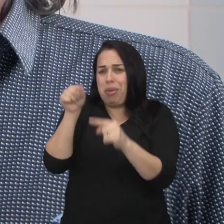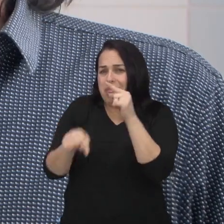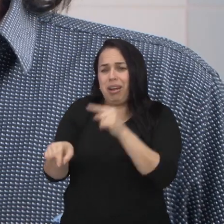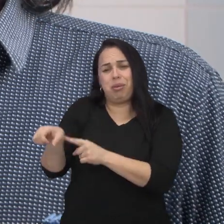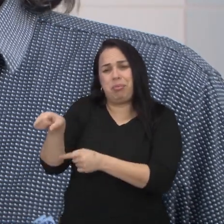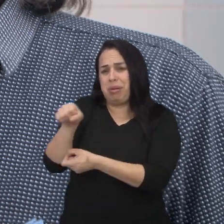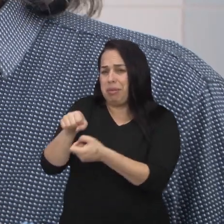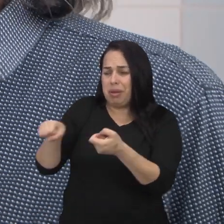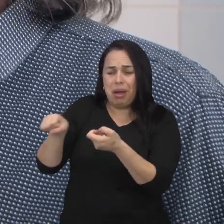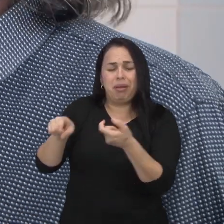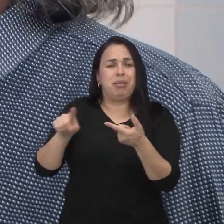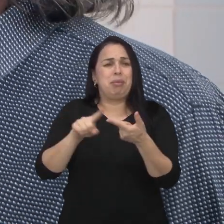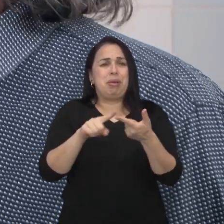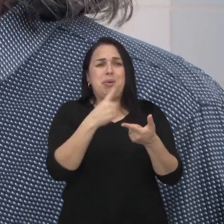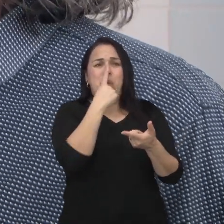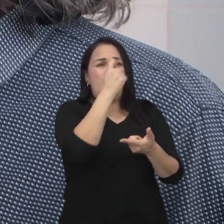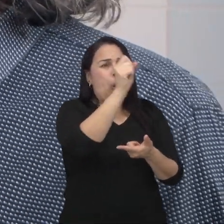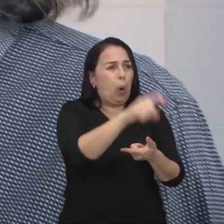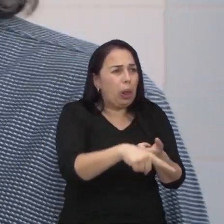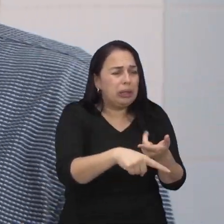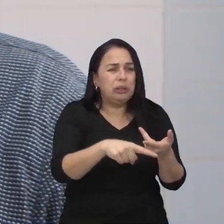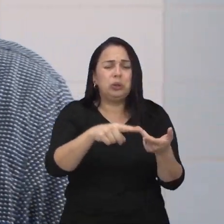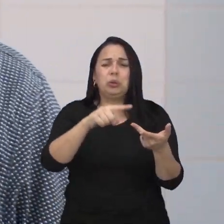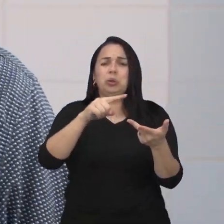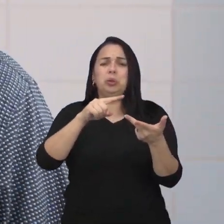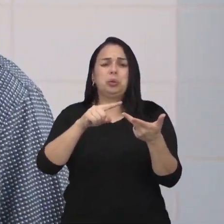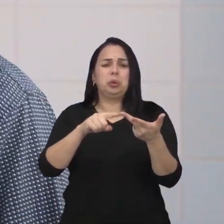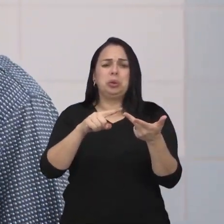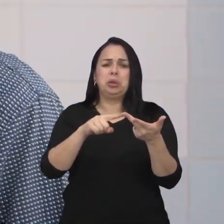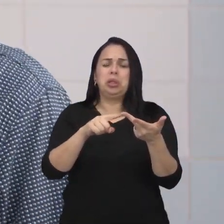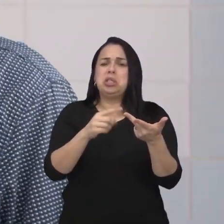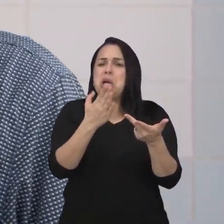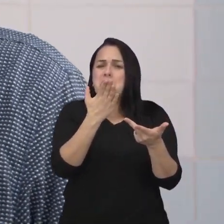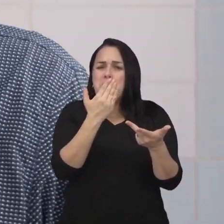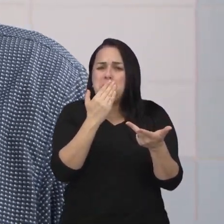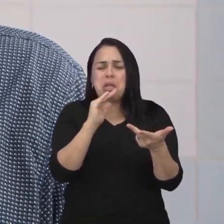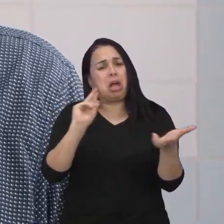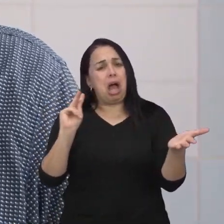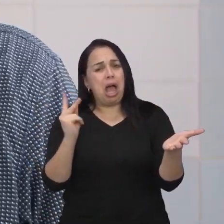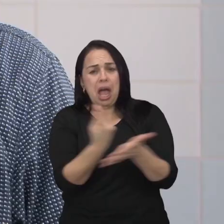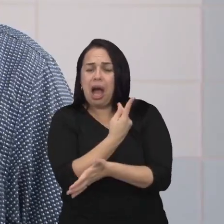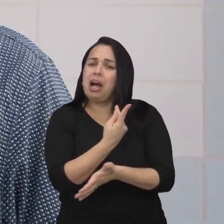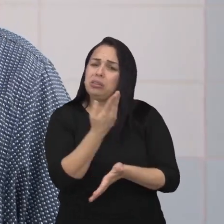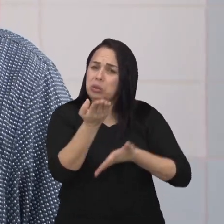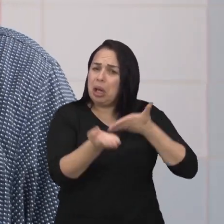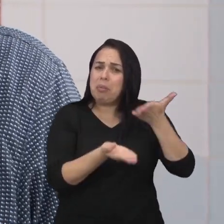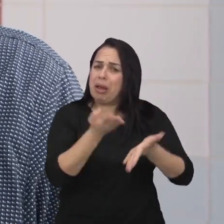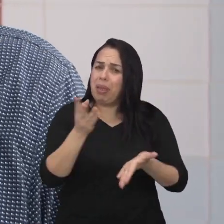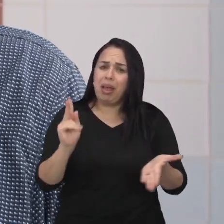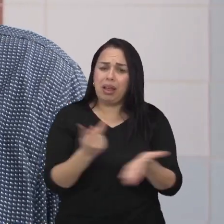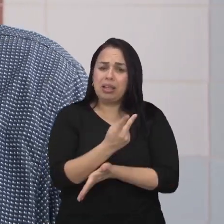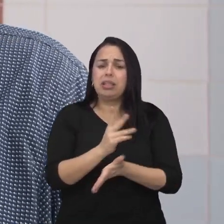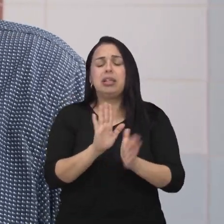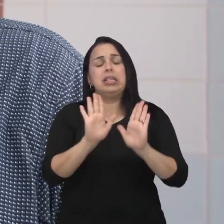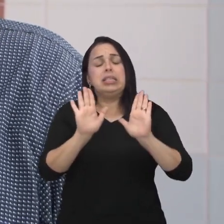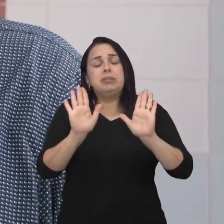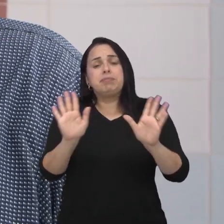como nós tratamos os resíduos, como nós tratamos o nosso próprio alimento, né? É uma